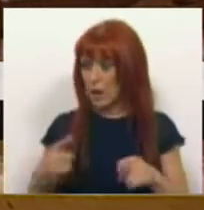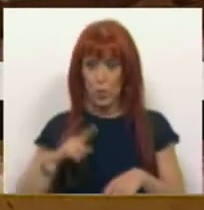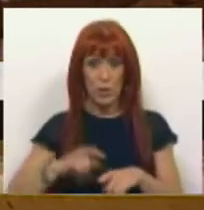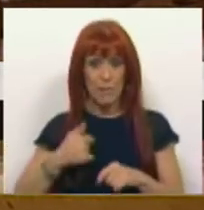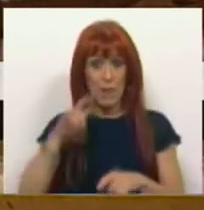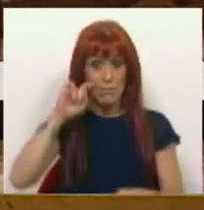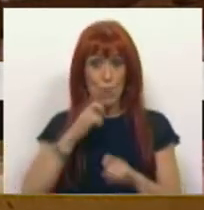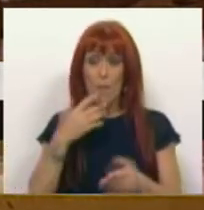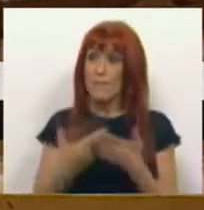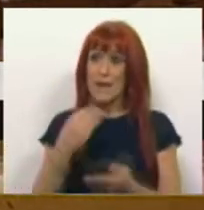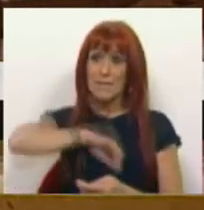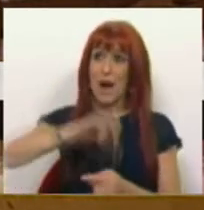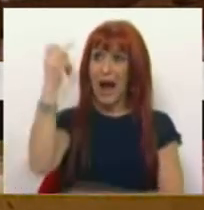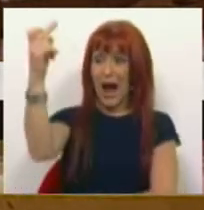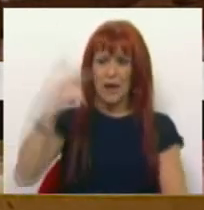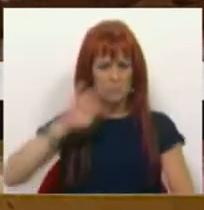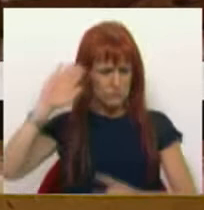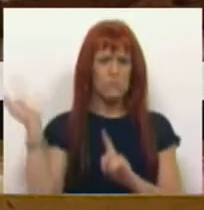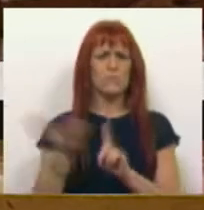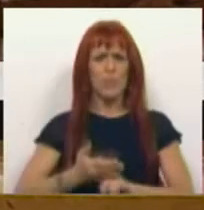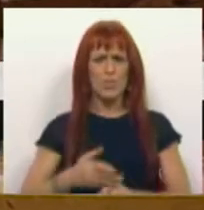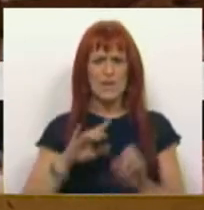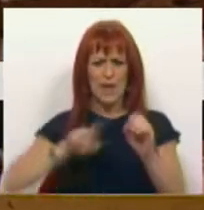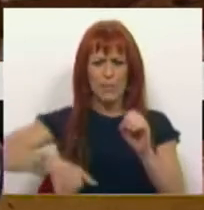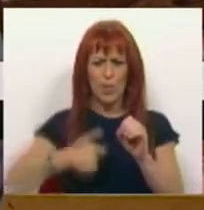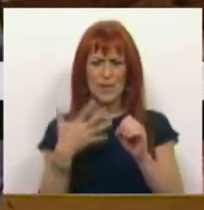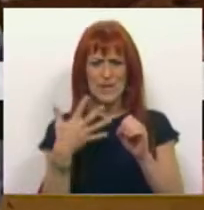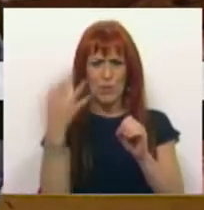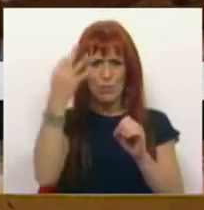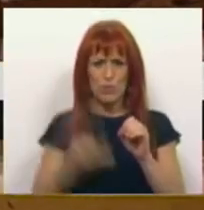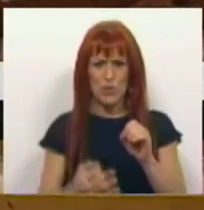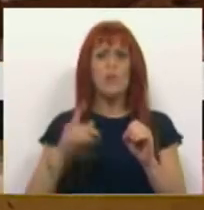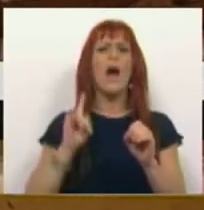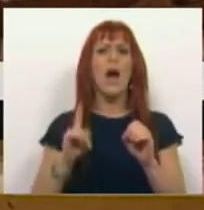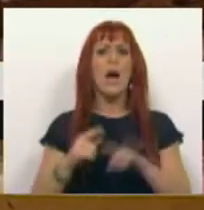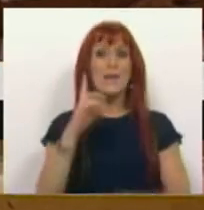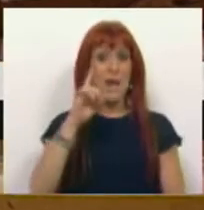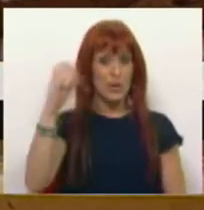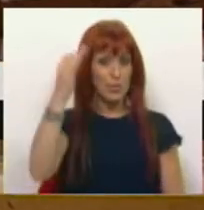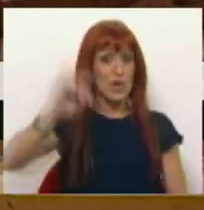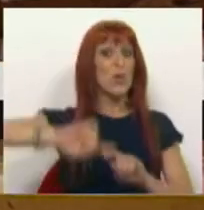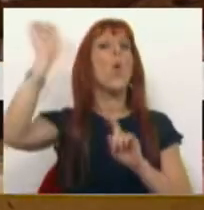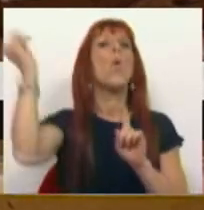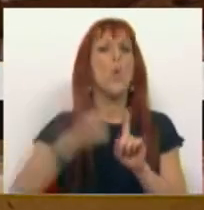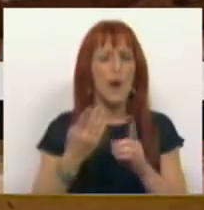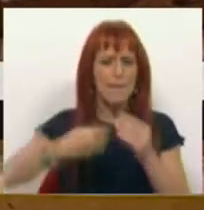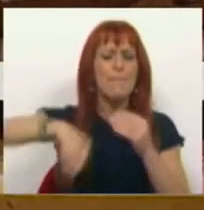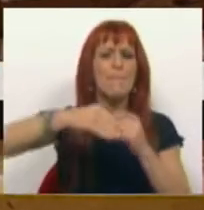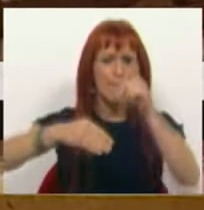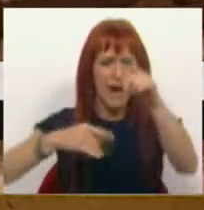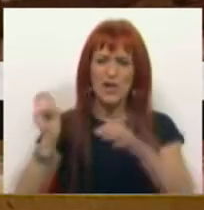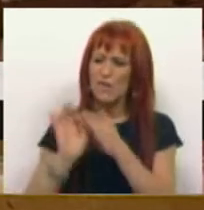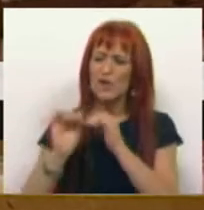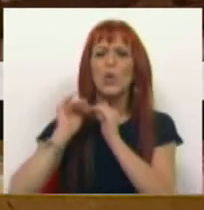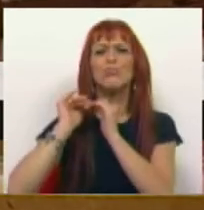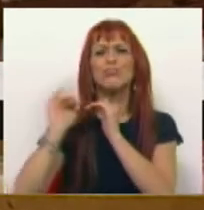momento em que requer a pensão. E é essa penalização de 0,5% ao mês, ou seja, 6% ao ano, acresce o fator